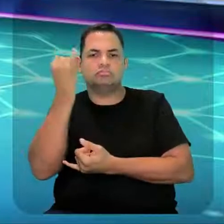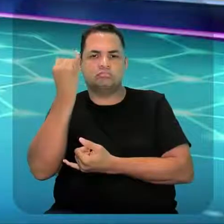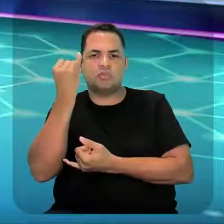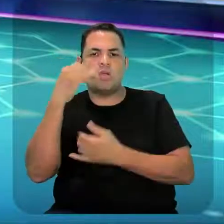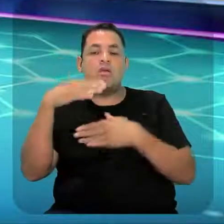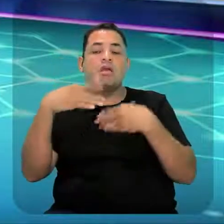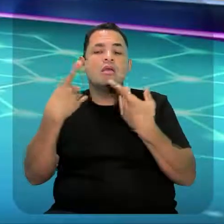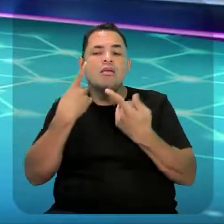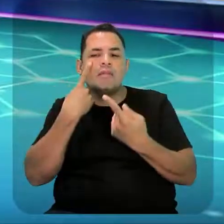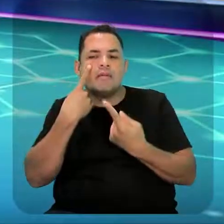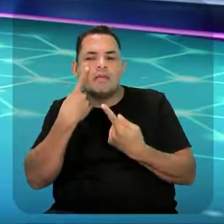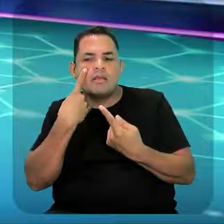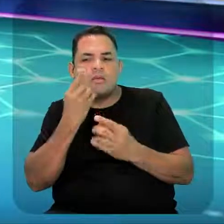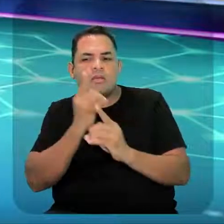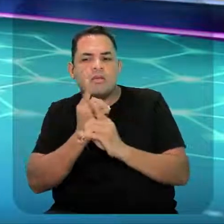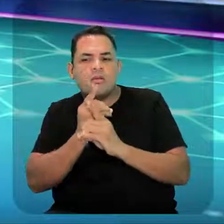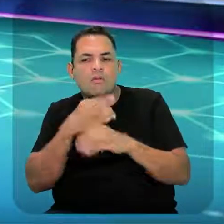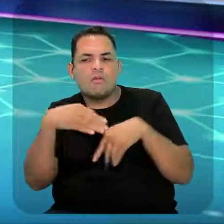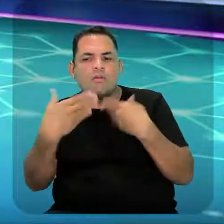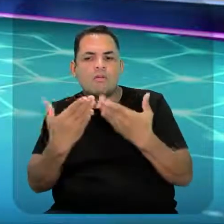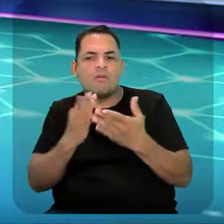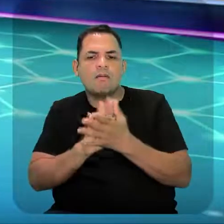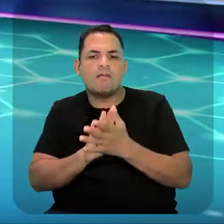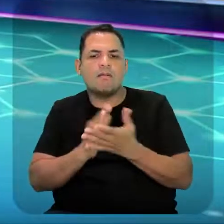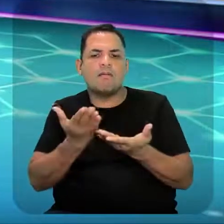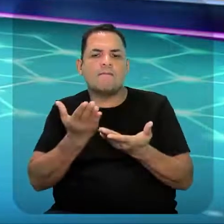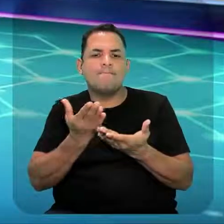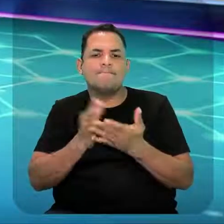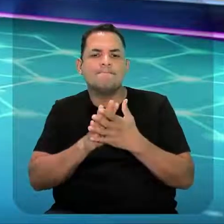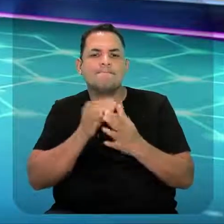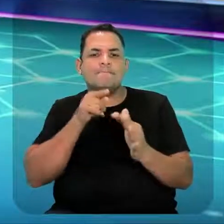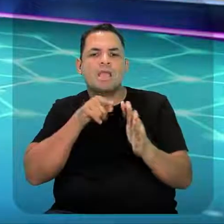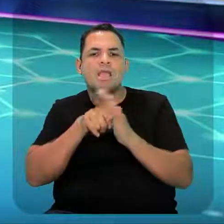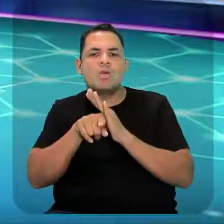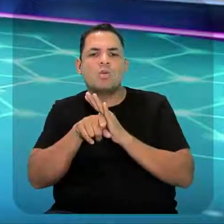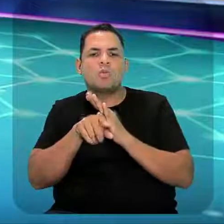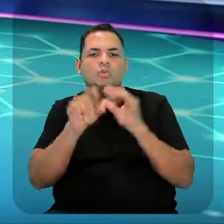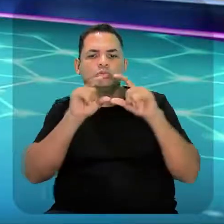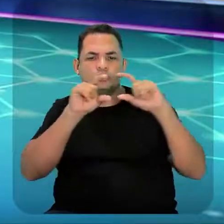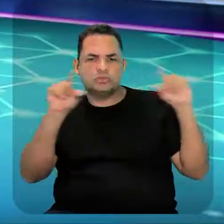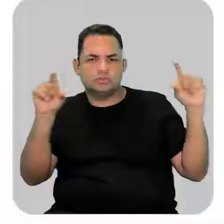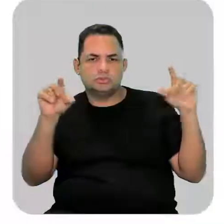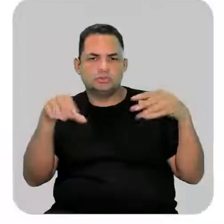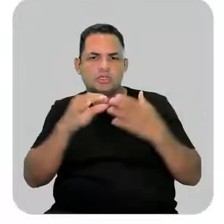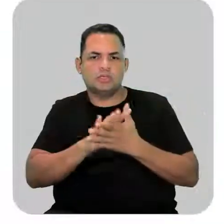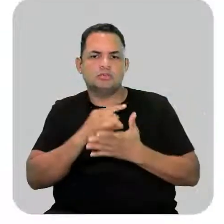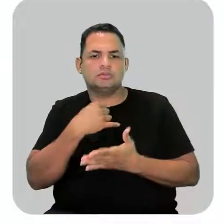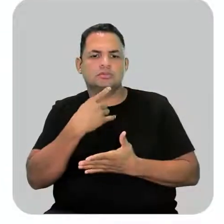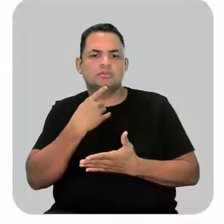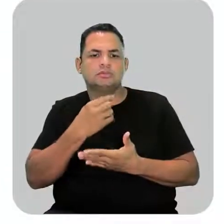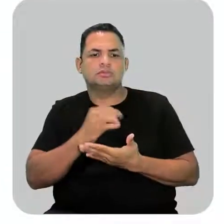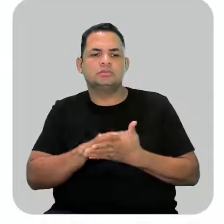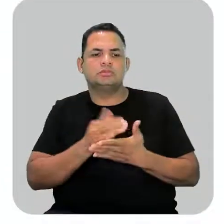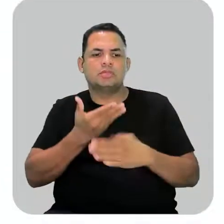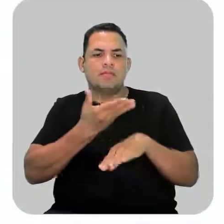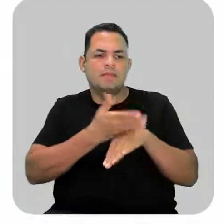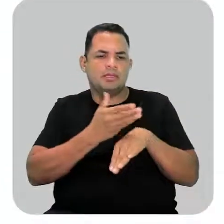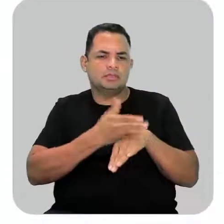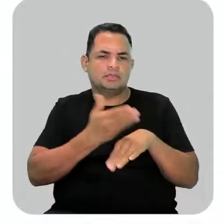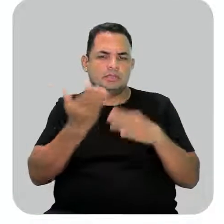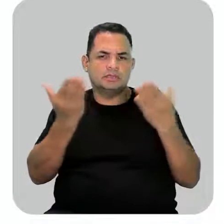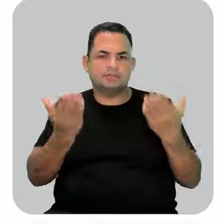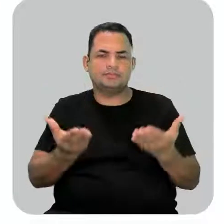pergunta que o enunciado está fazendo para você. Então, vamos lá para o nosso Tirando Dúvida para a gente praticar um